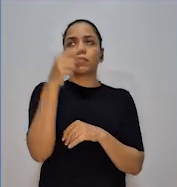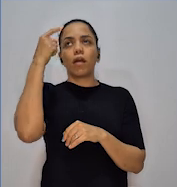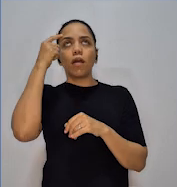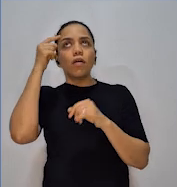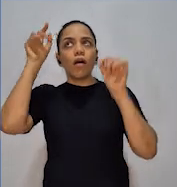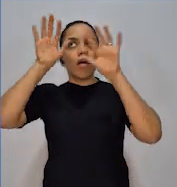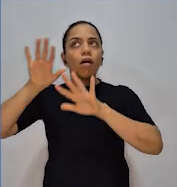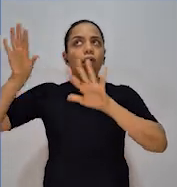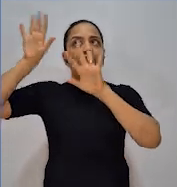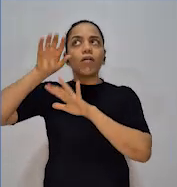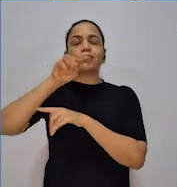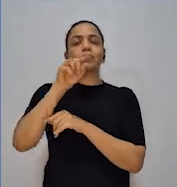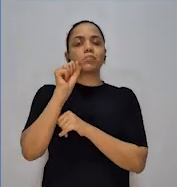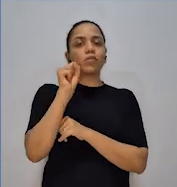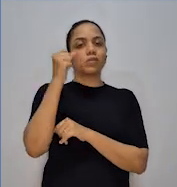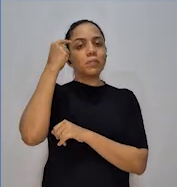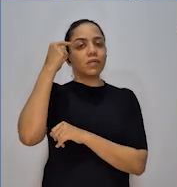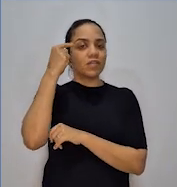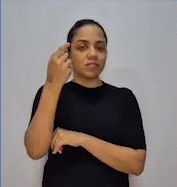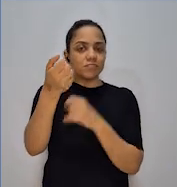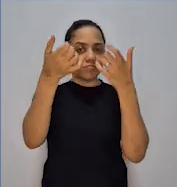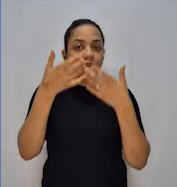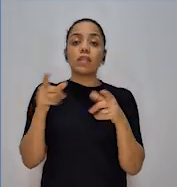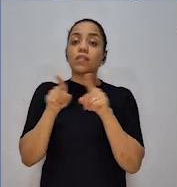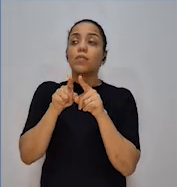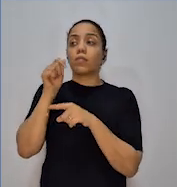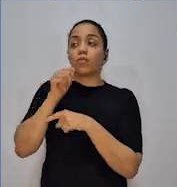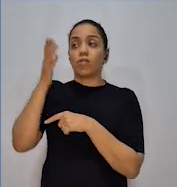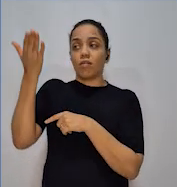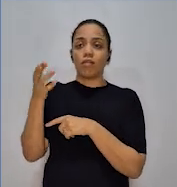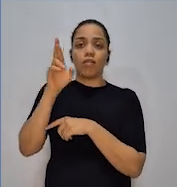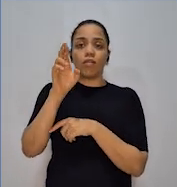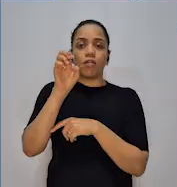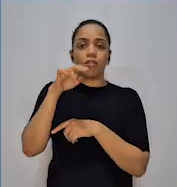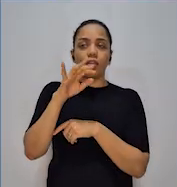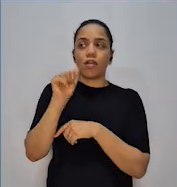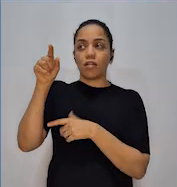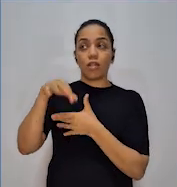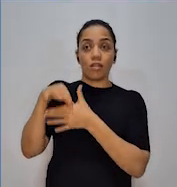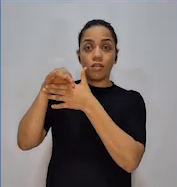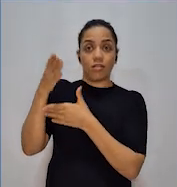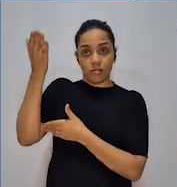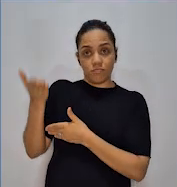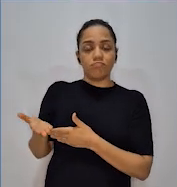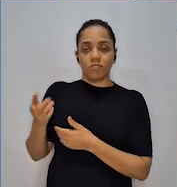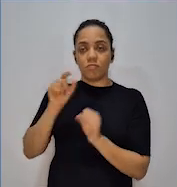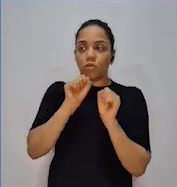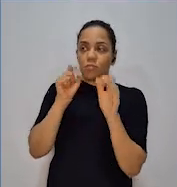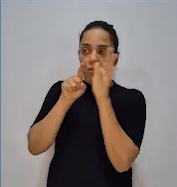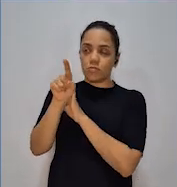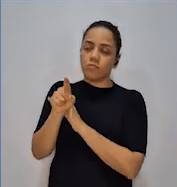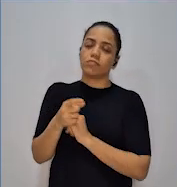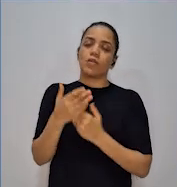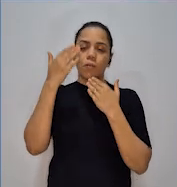ar, a oportunidade de dialogar com a Renata também, essa grande líder de diversidade que nós temos aqui conosco. Obrigada